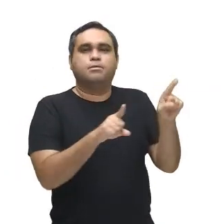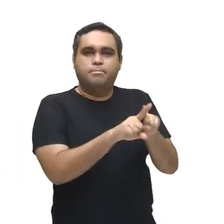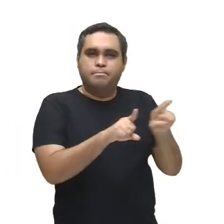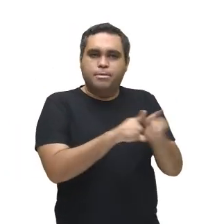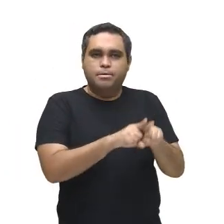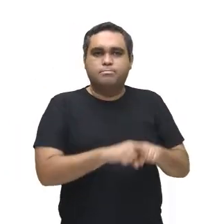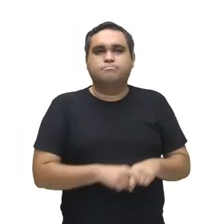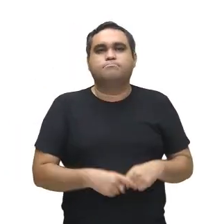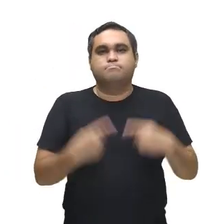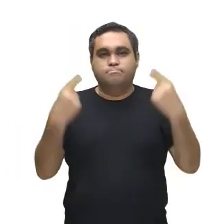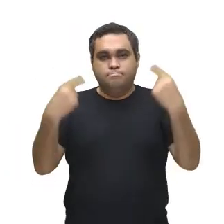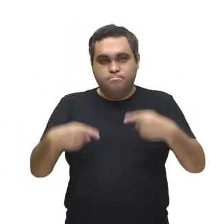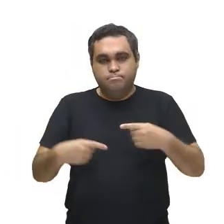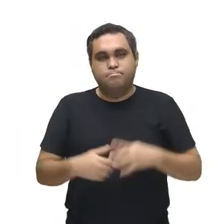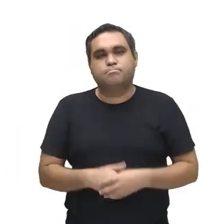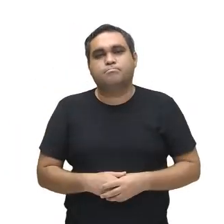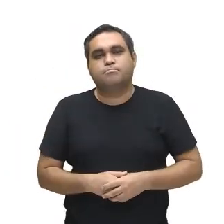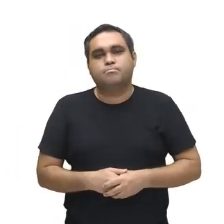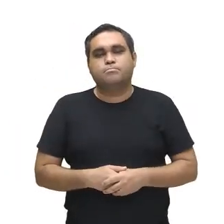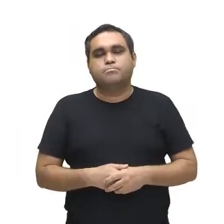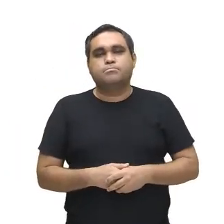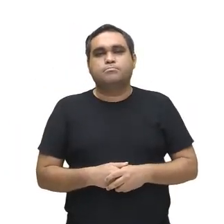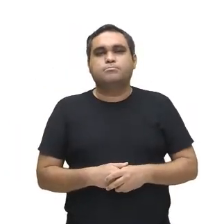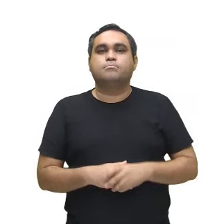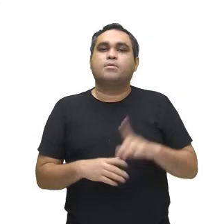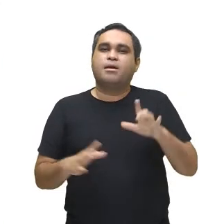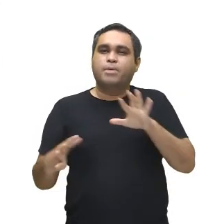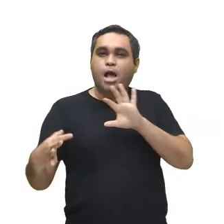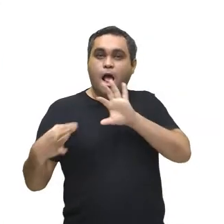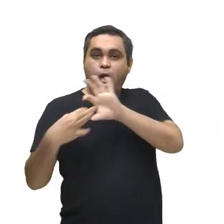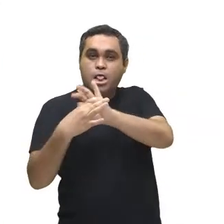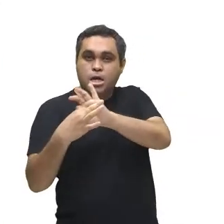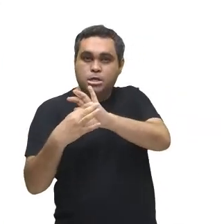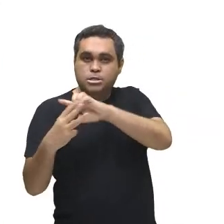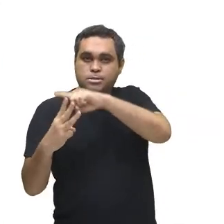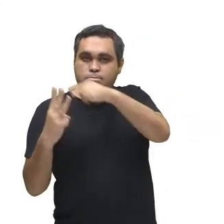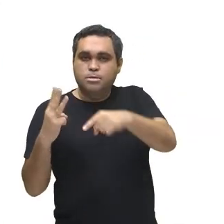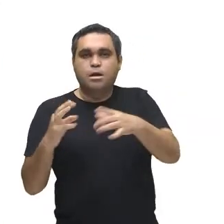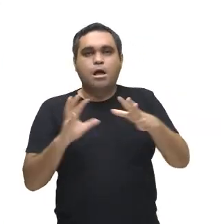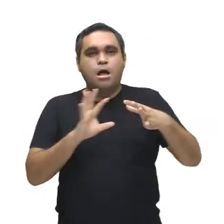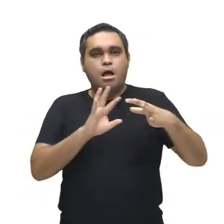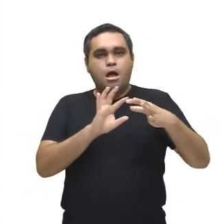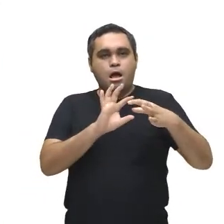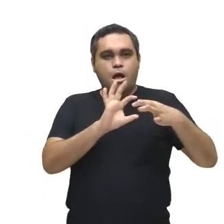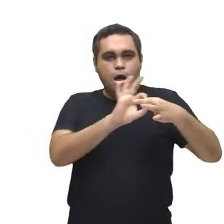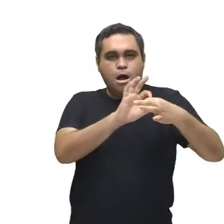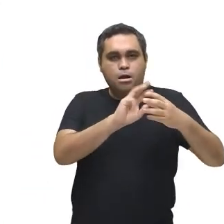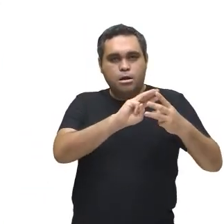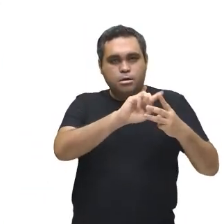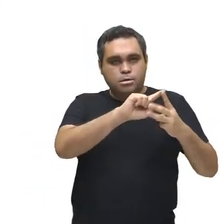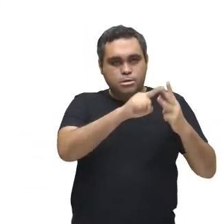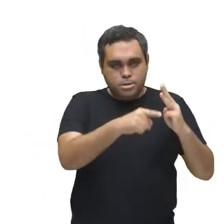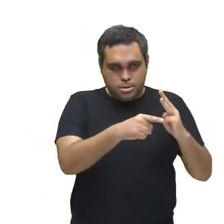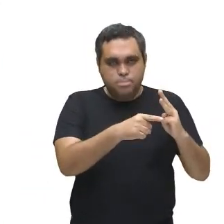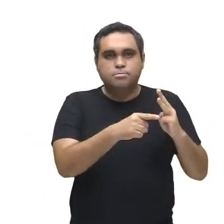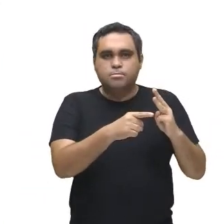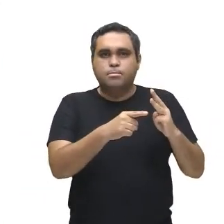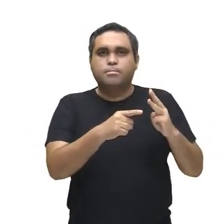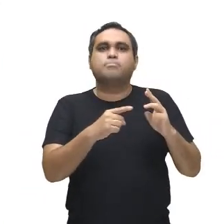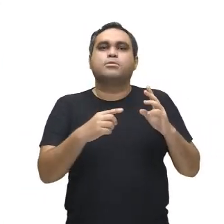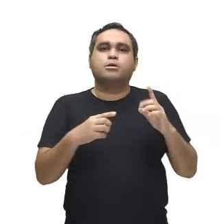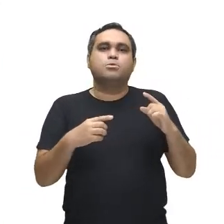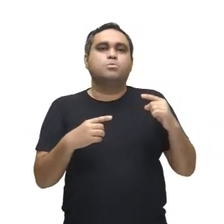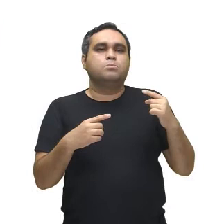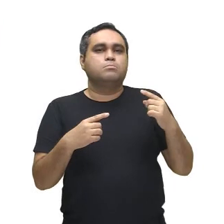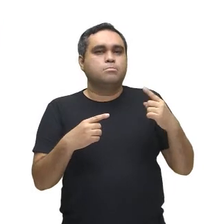Já expliquei para vocês que essa política de aliança agiu como uma espécie de efeito dominó, uma